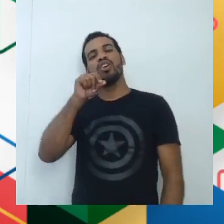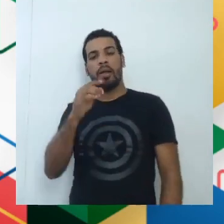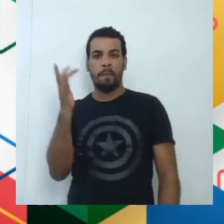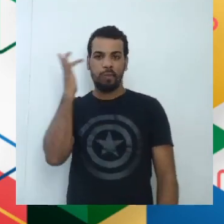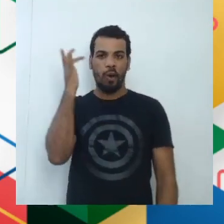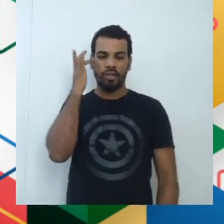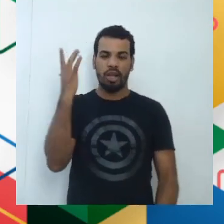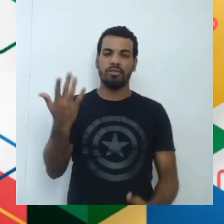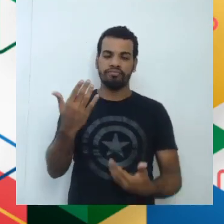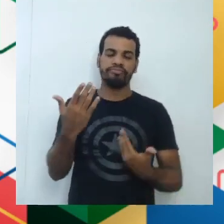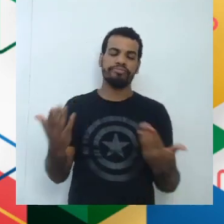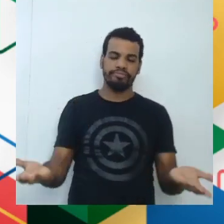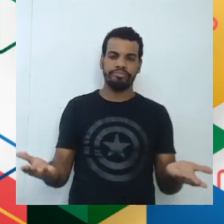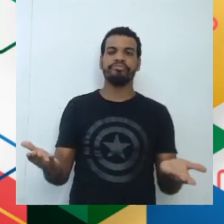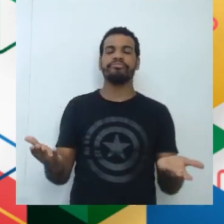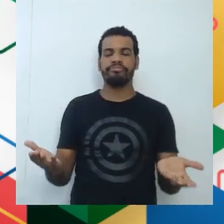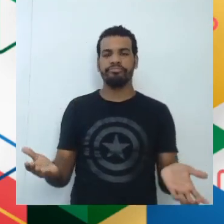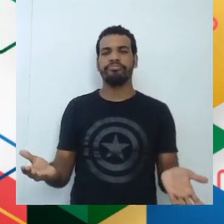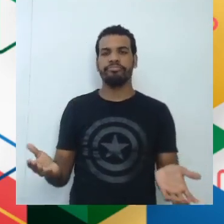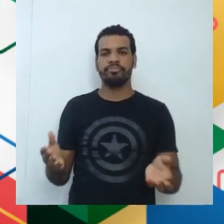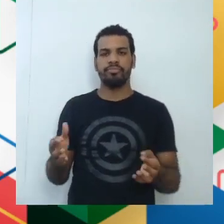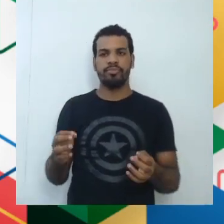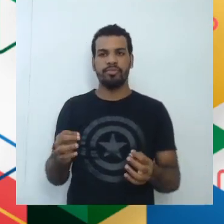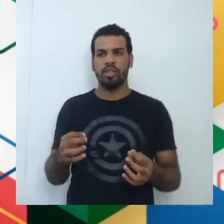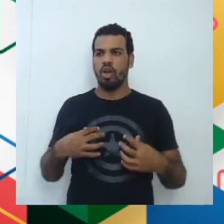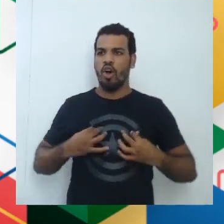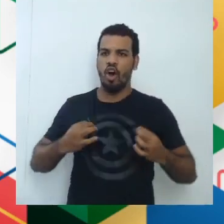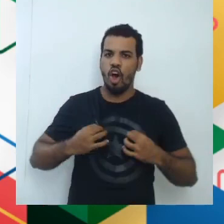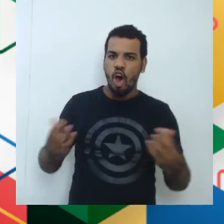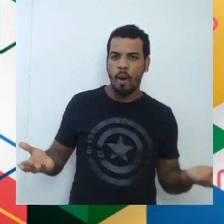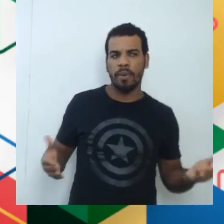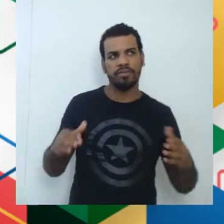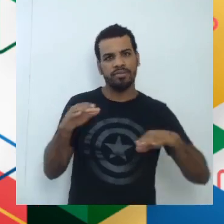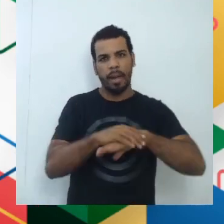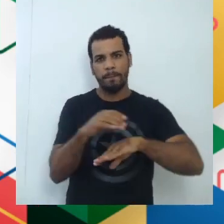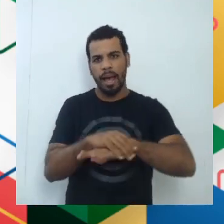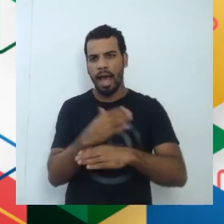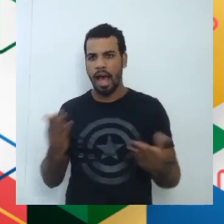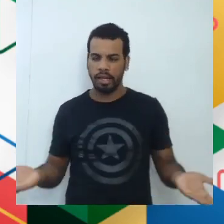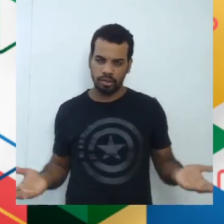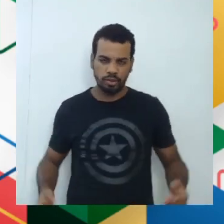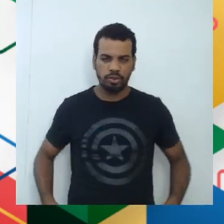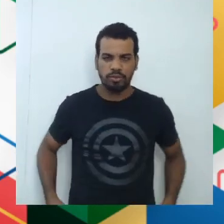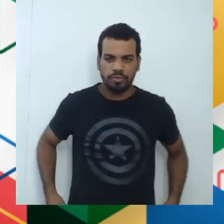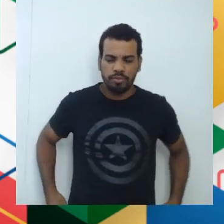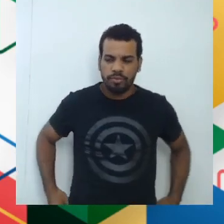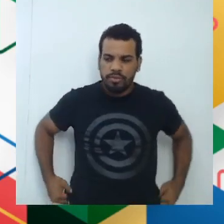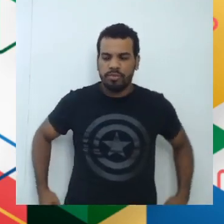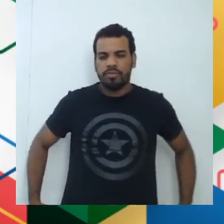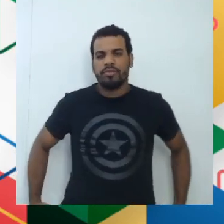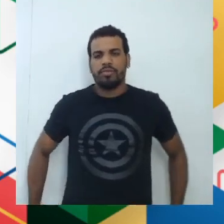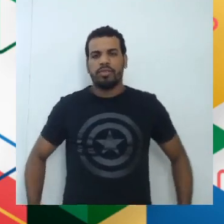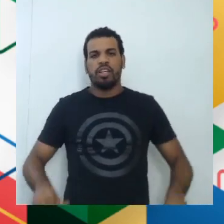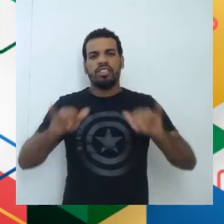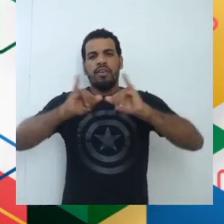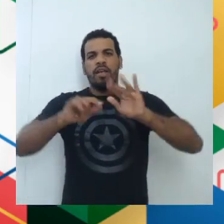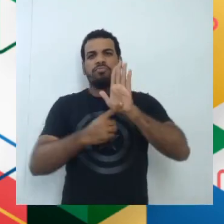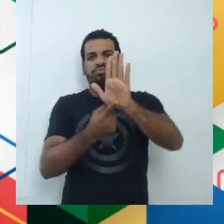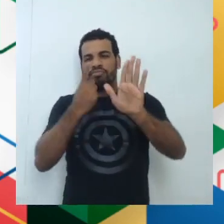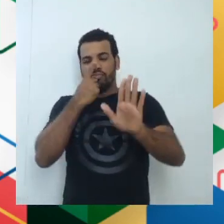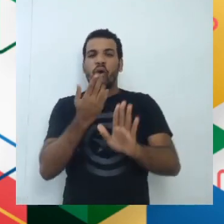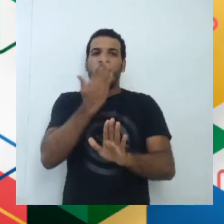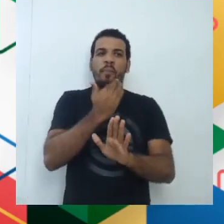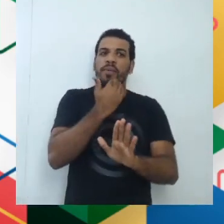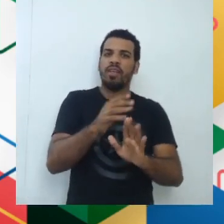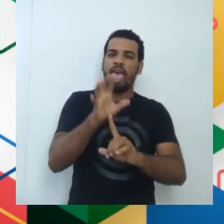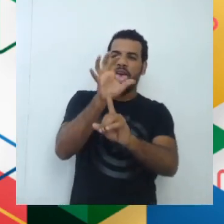vai ter no consumo de roupas, de sapatos, a influência que a mídia vai ter no consumo de certos alimentos